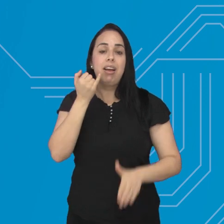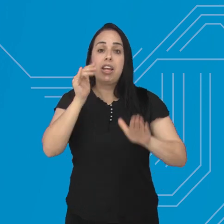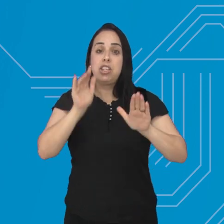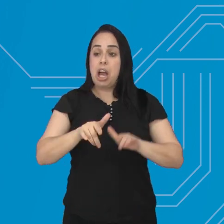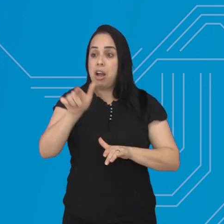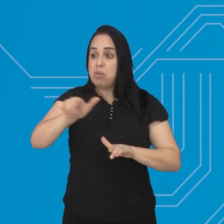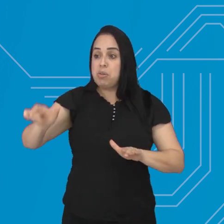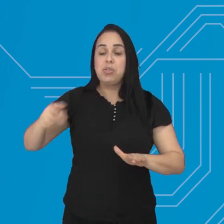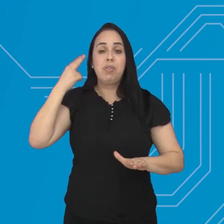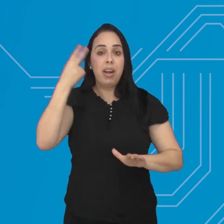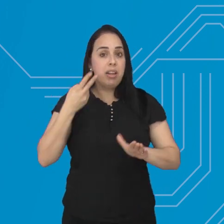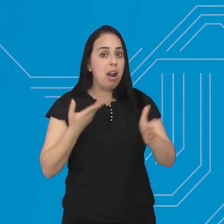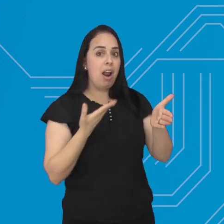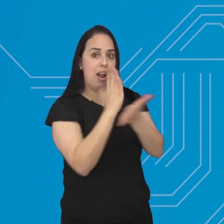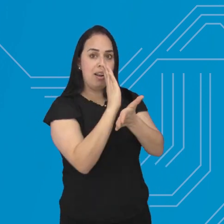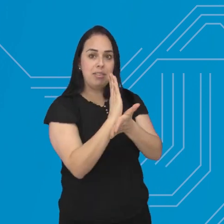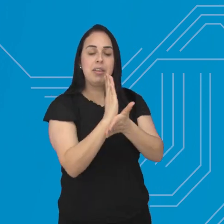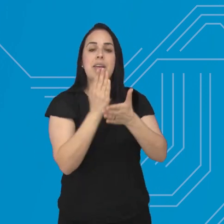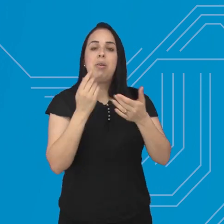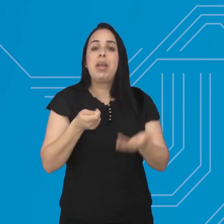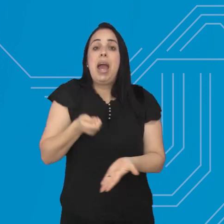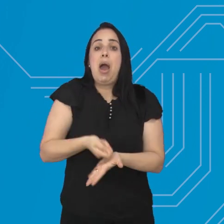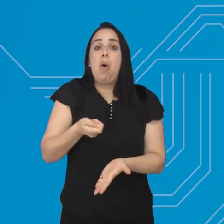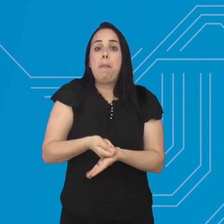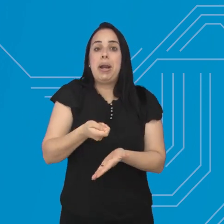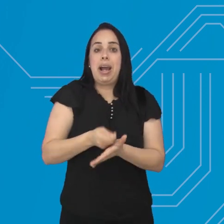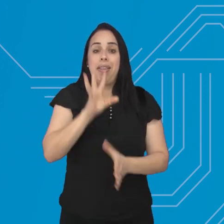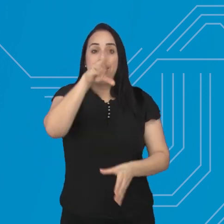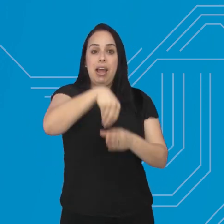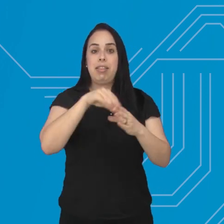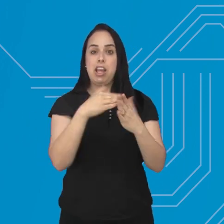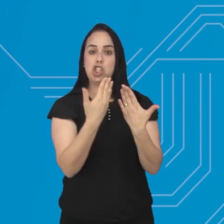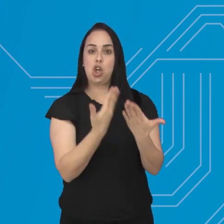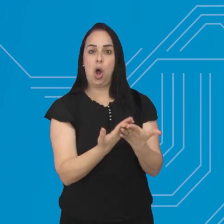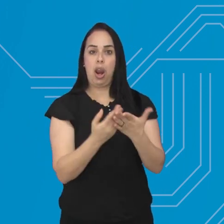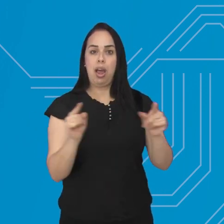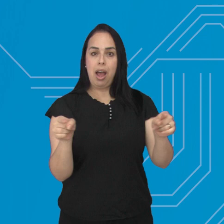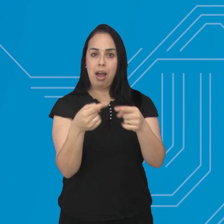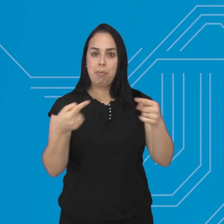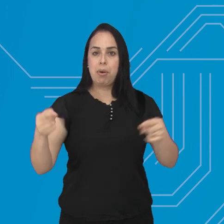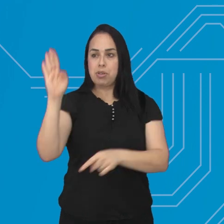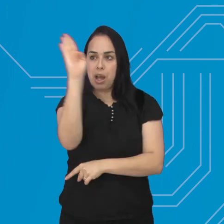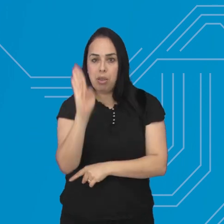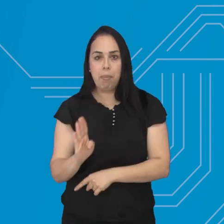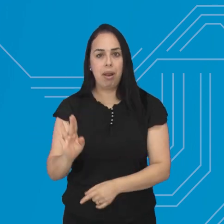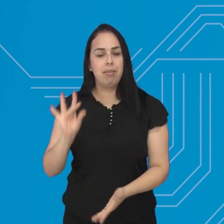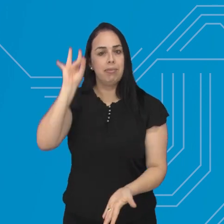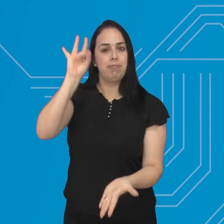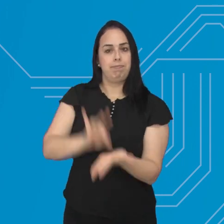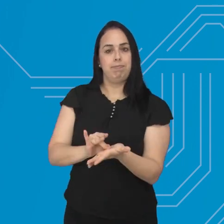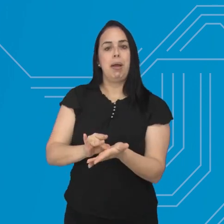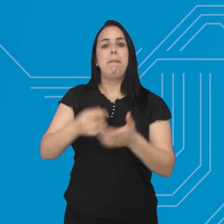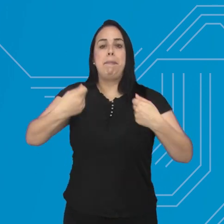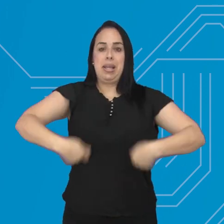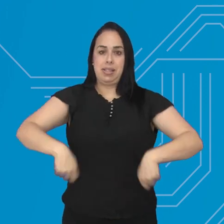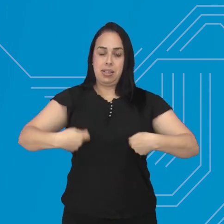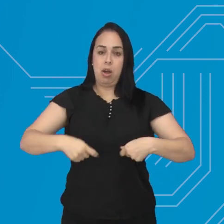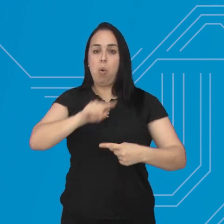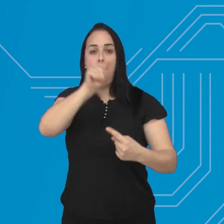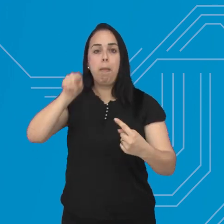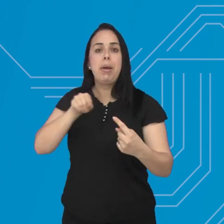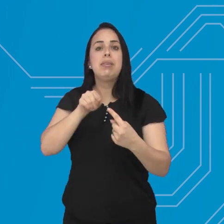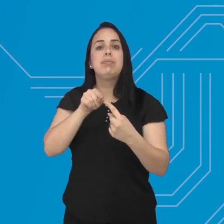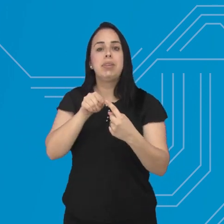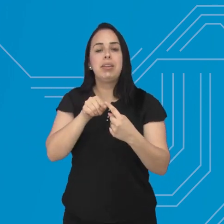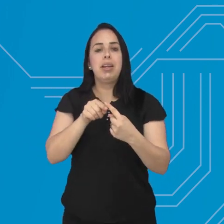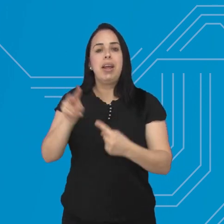Luiz, aprovado pela Câmara, torna obrigatória a execução do hino nacional brasileiro nas escolas da rede municipal de ensino.